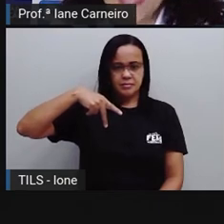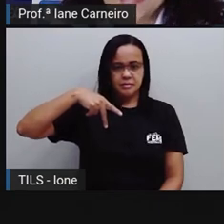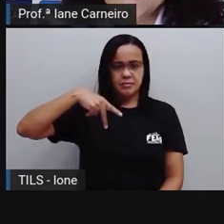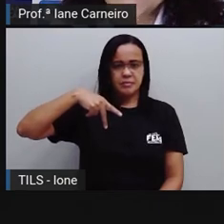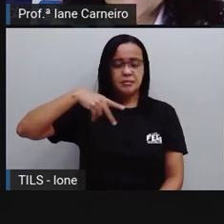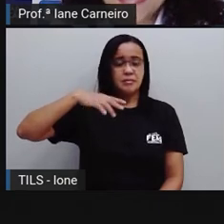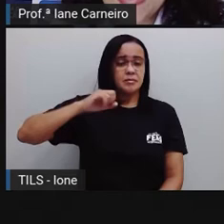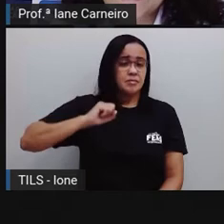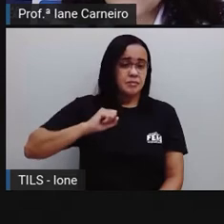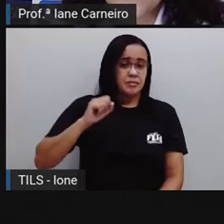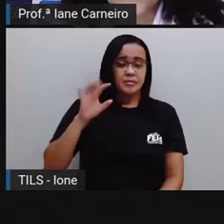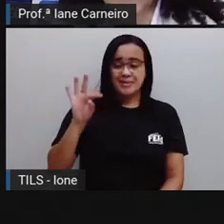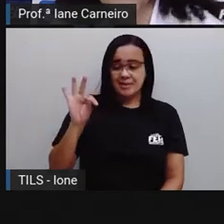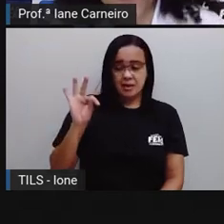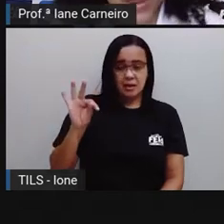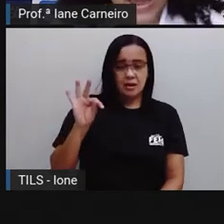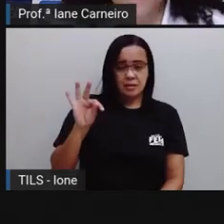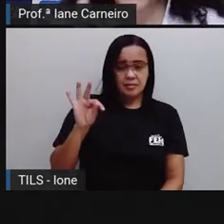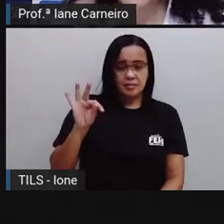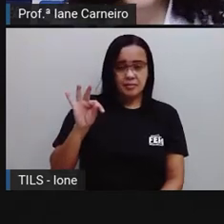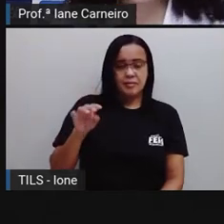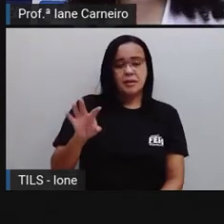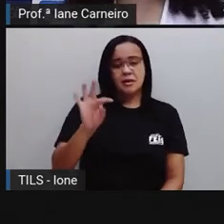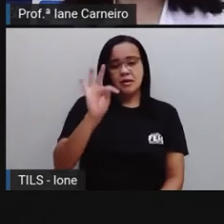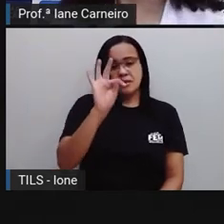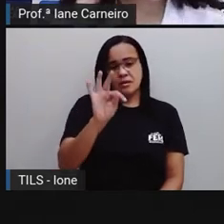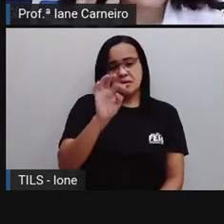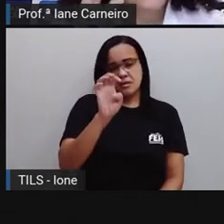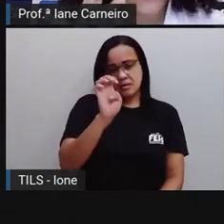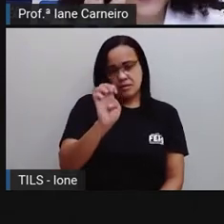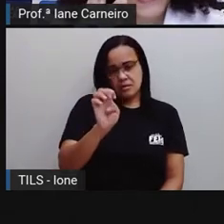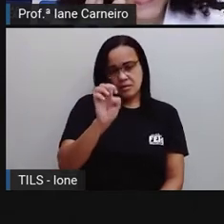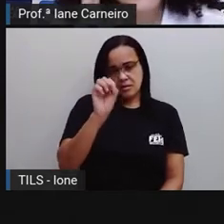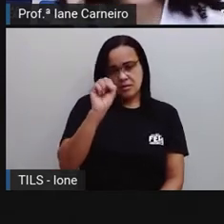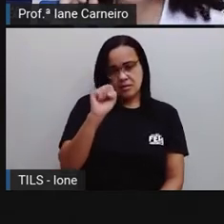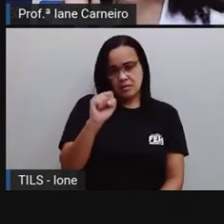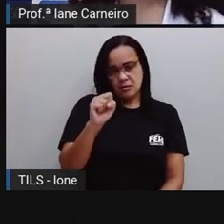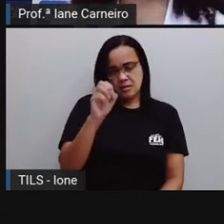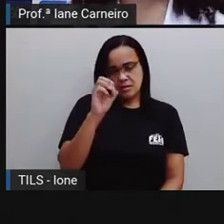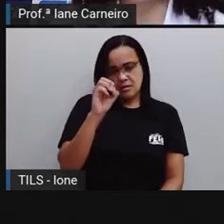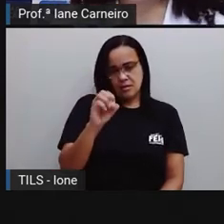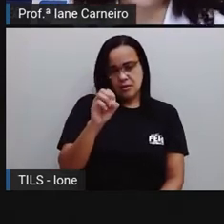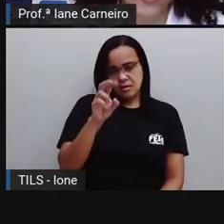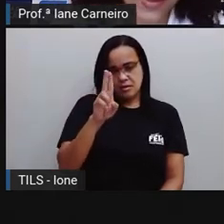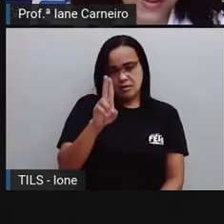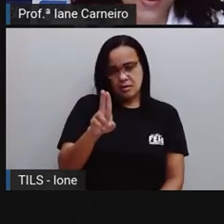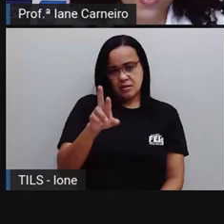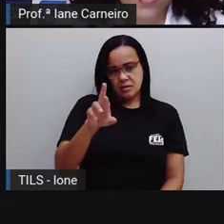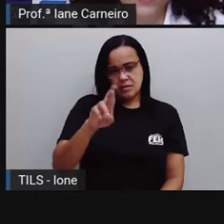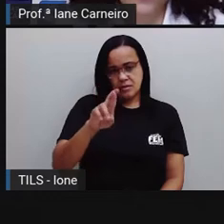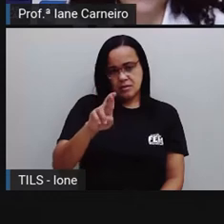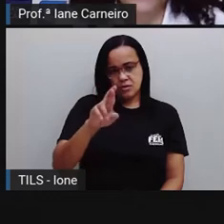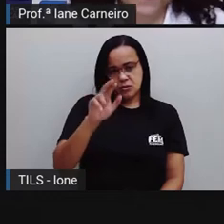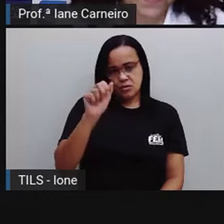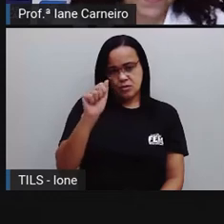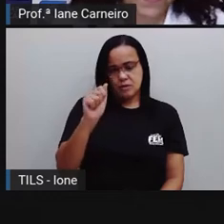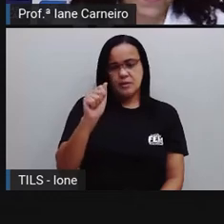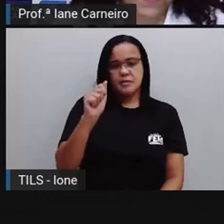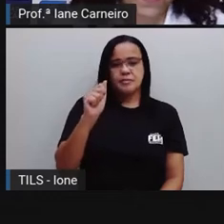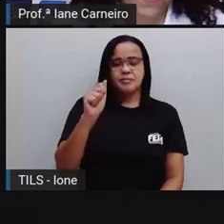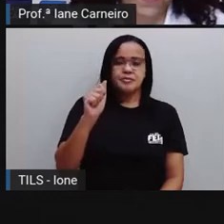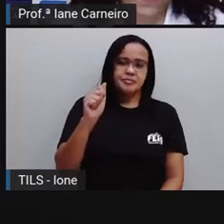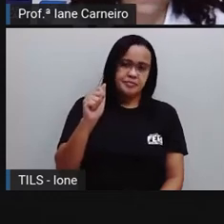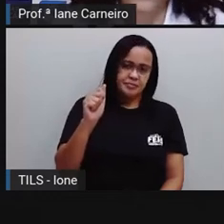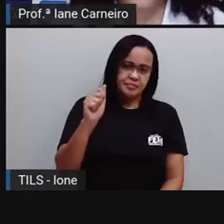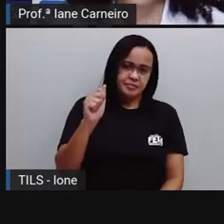tesoura tesoura a prova escrever aqui quero ver com vocês aí se tá certo errado olha só